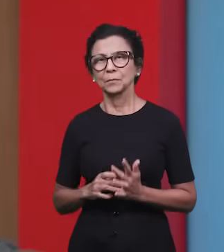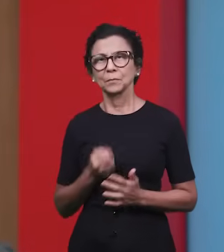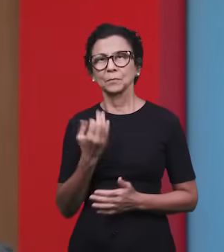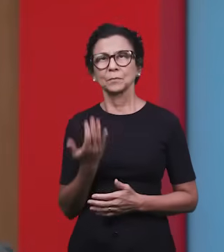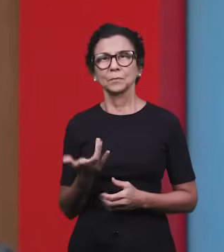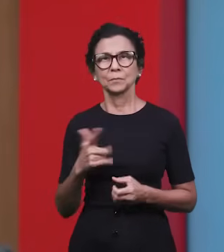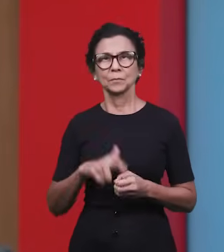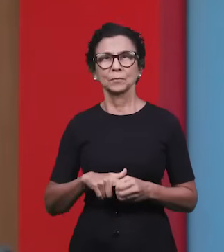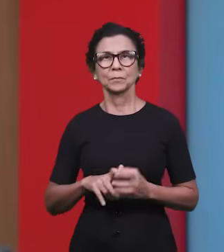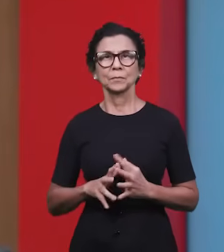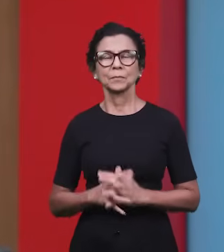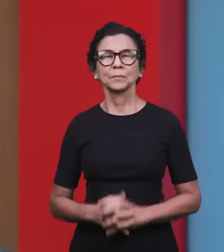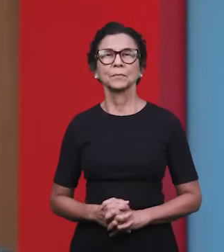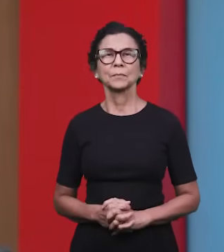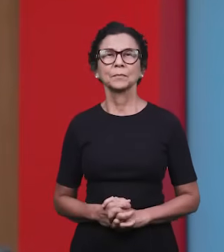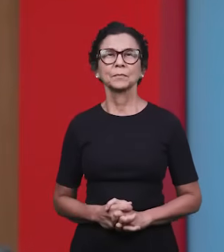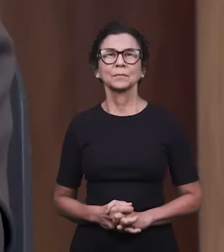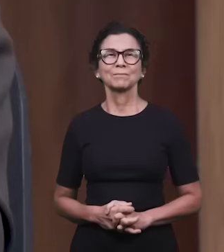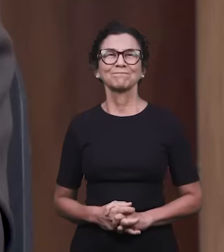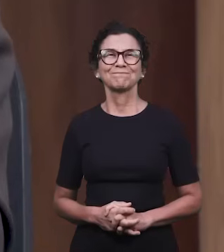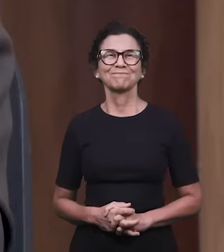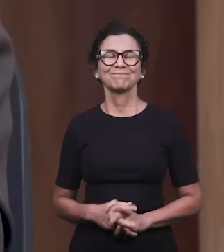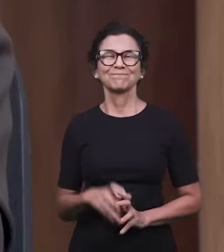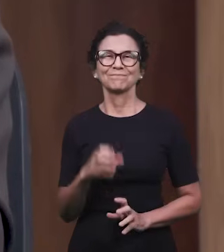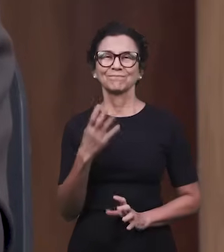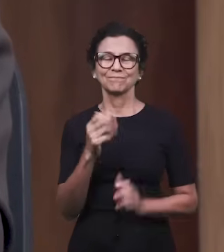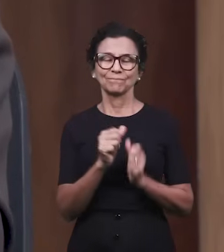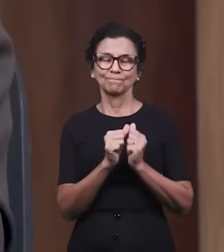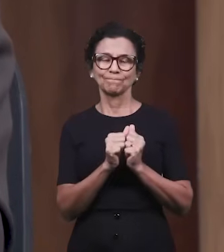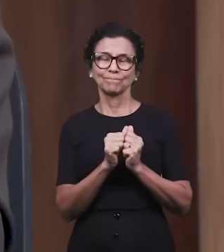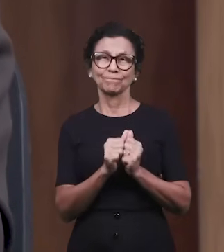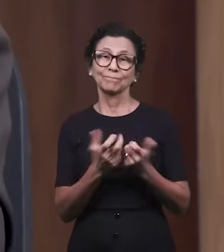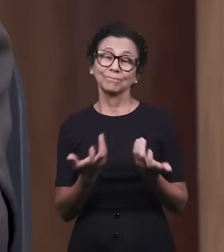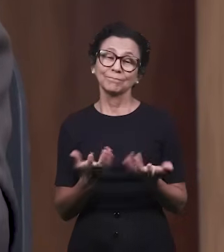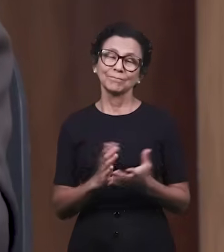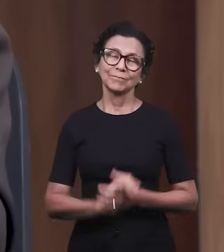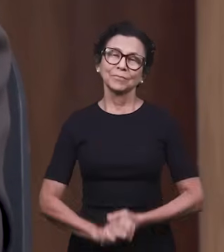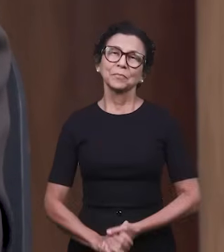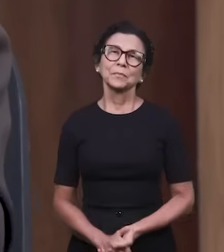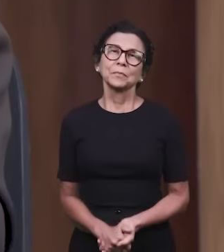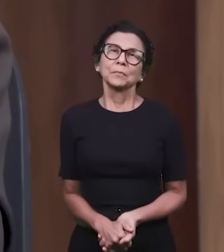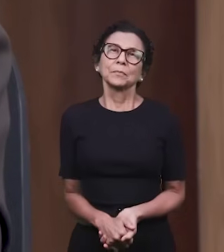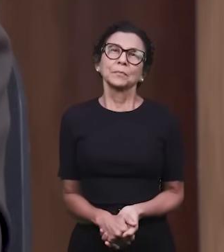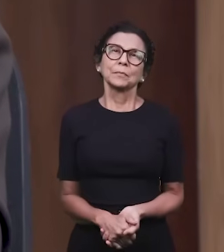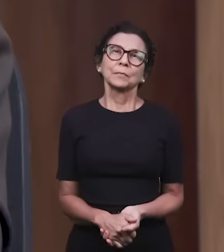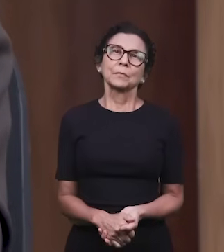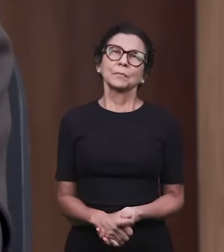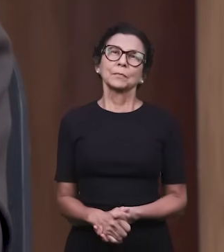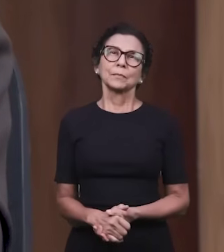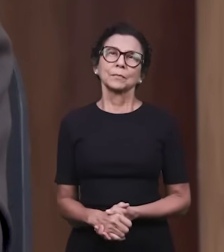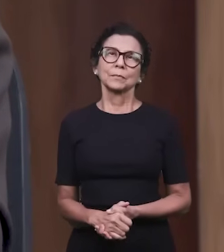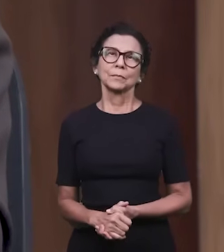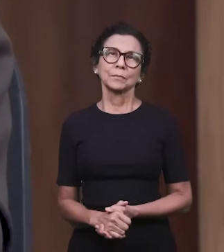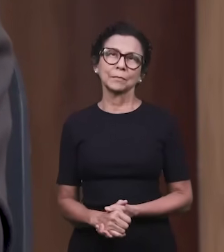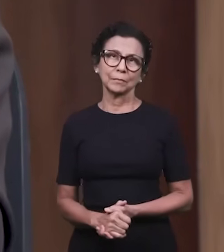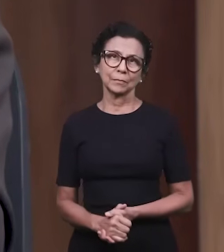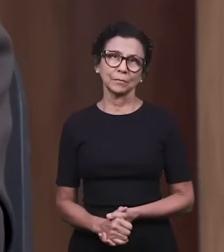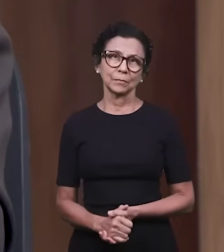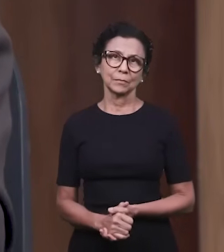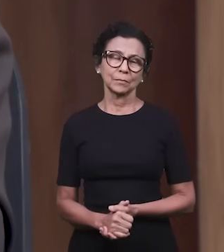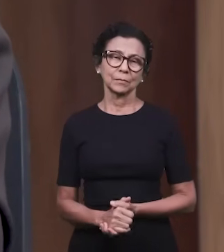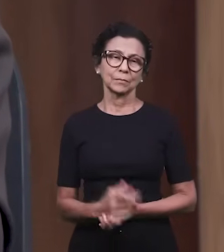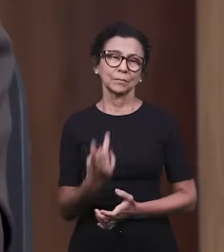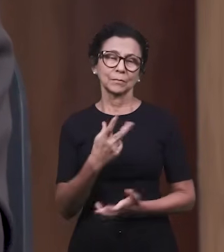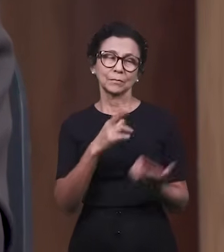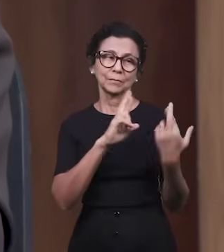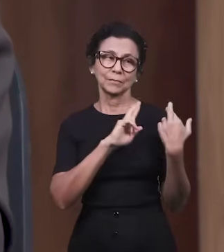de novo aqui com vocês. Amém, é sempre bom, né, estarmos juntos aqui em razão de sermos dois responsáveis por